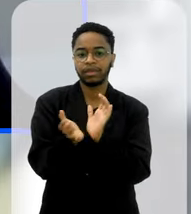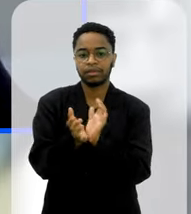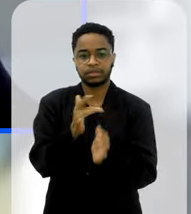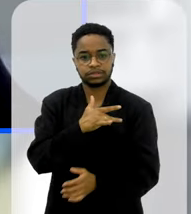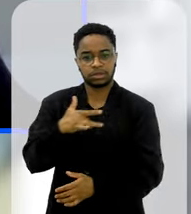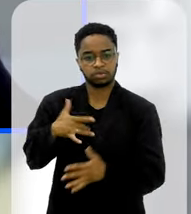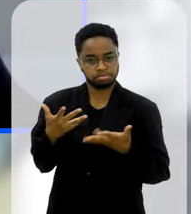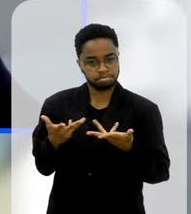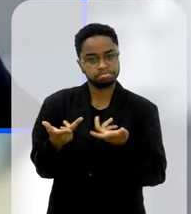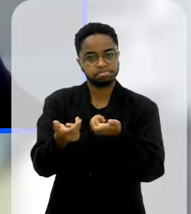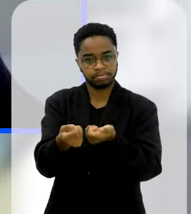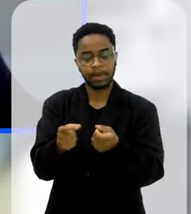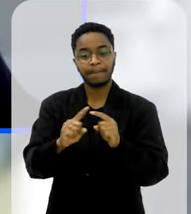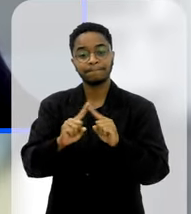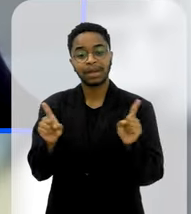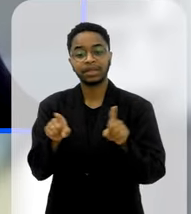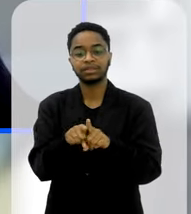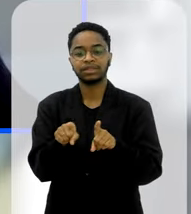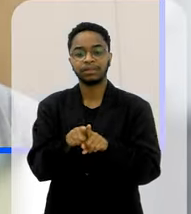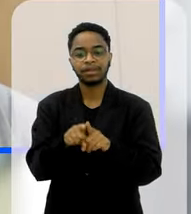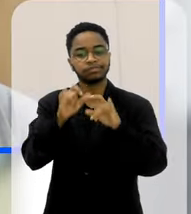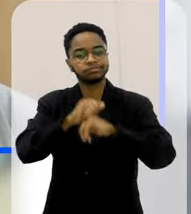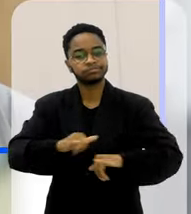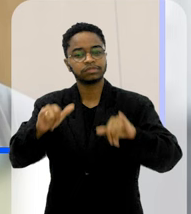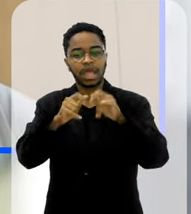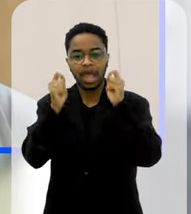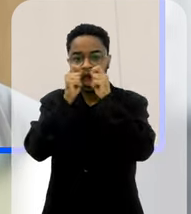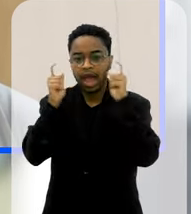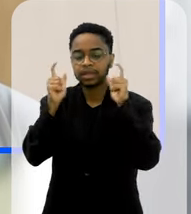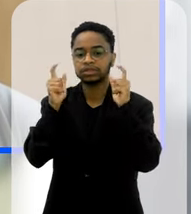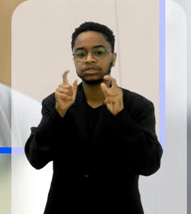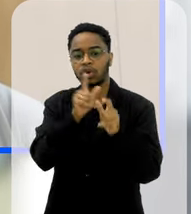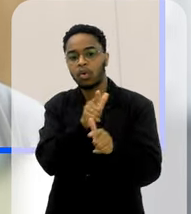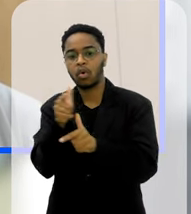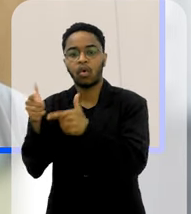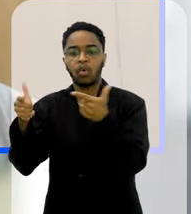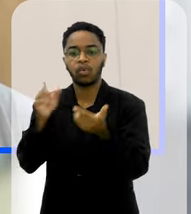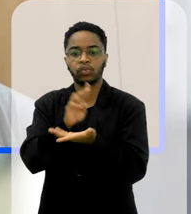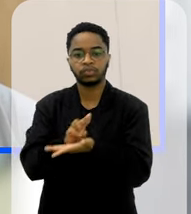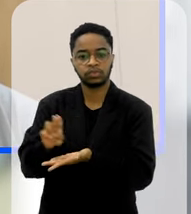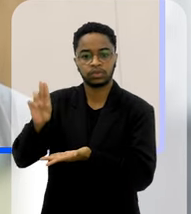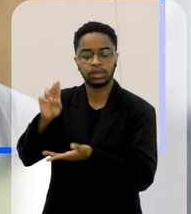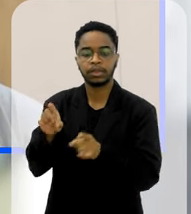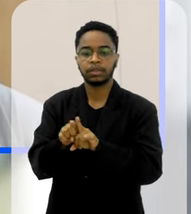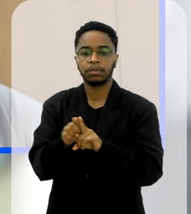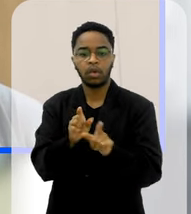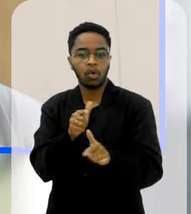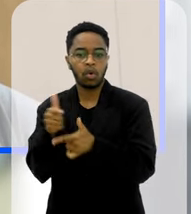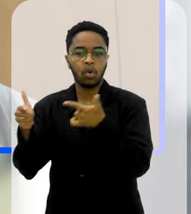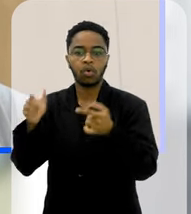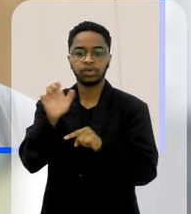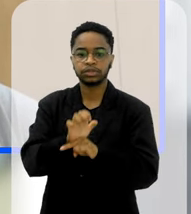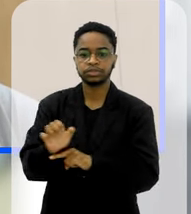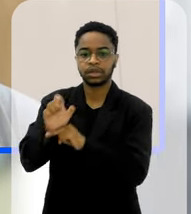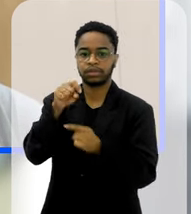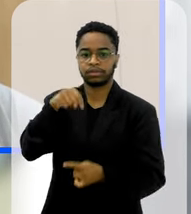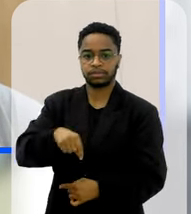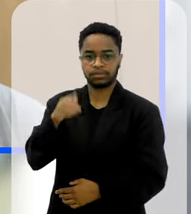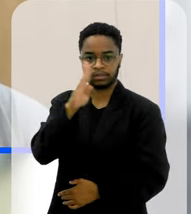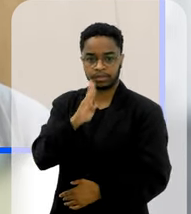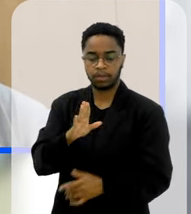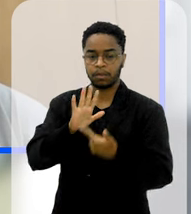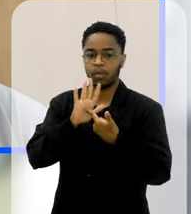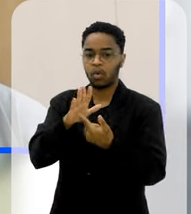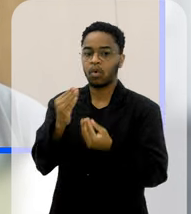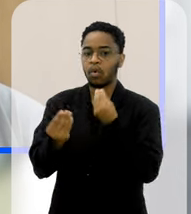equipe de saúde muito qualificada, mas de alertar as outras universidades, os outros